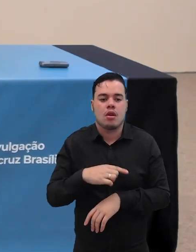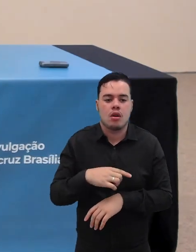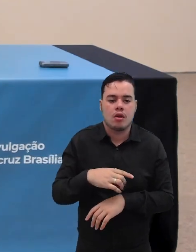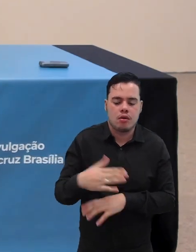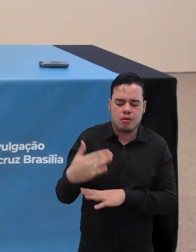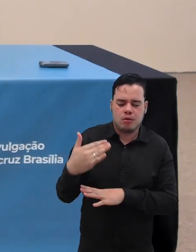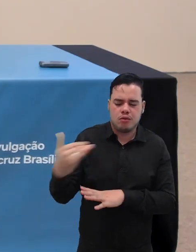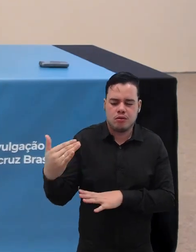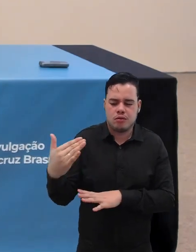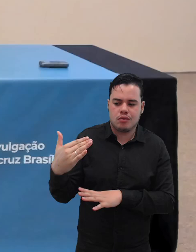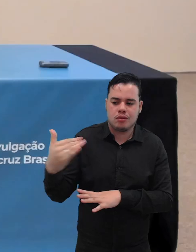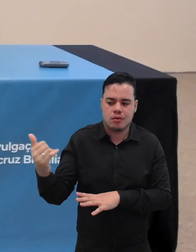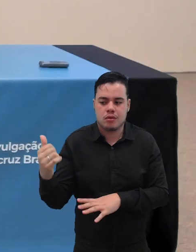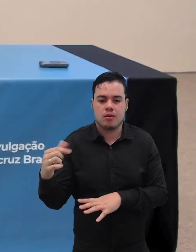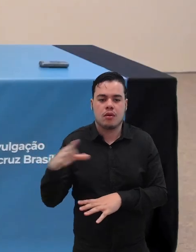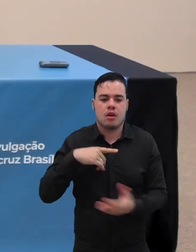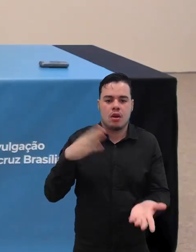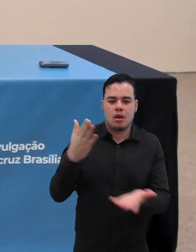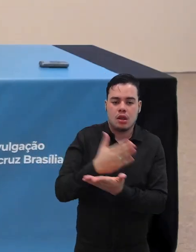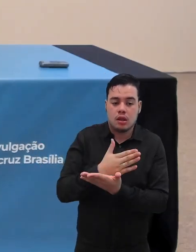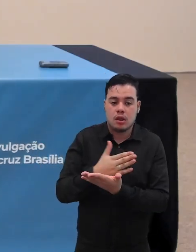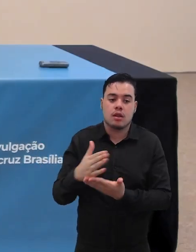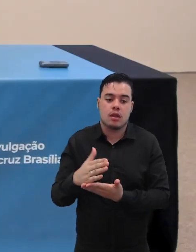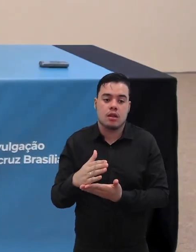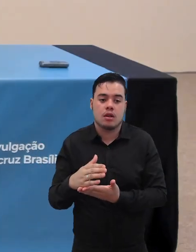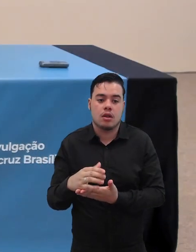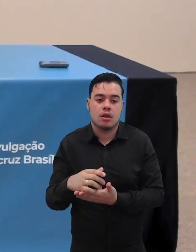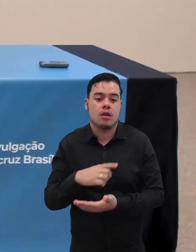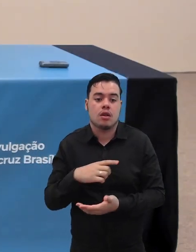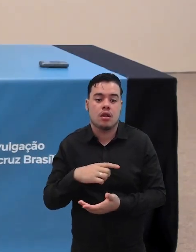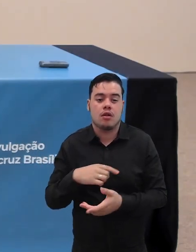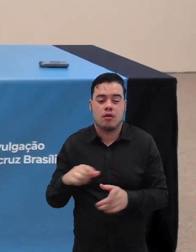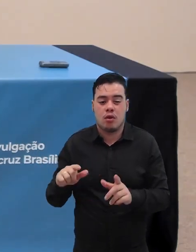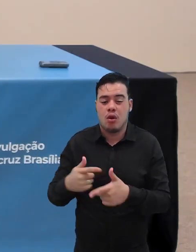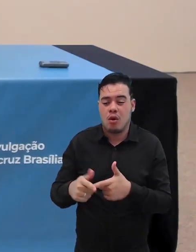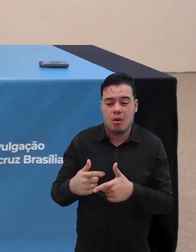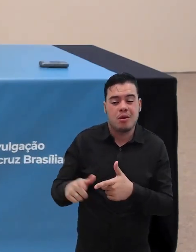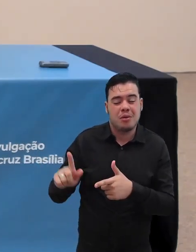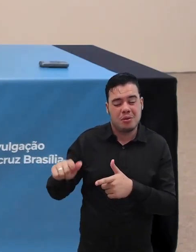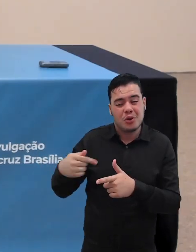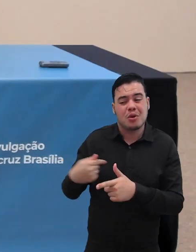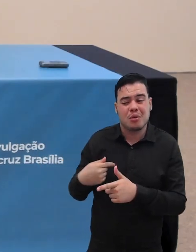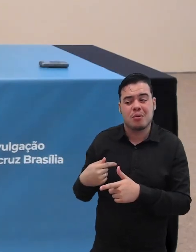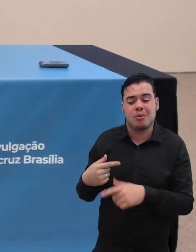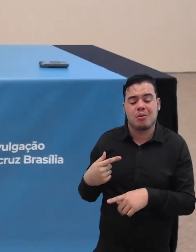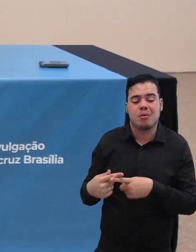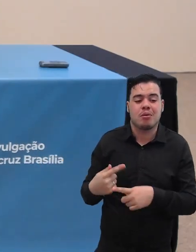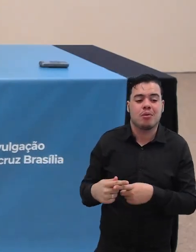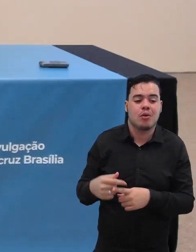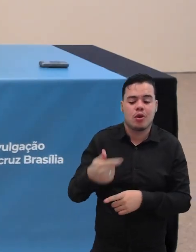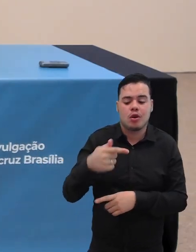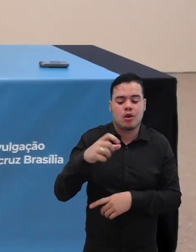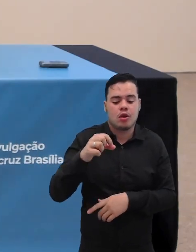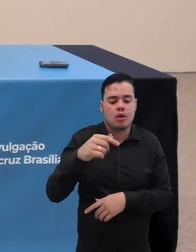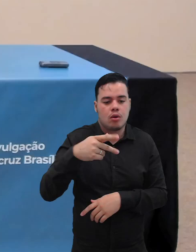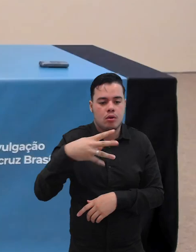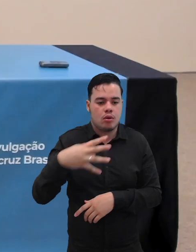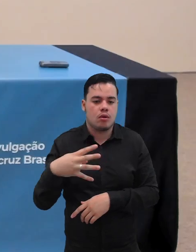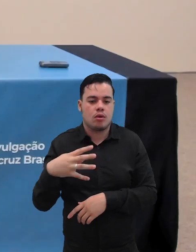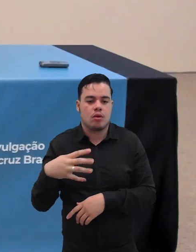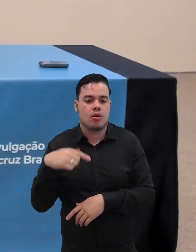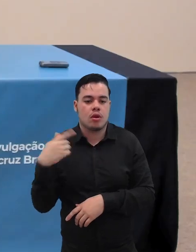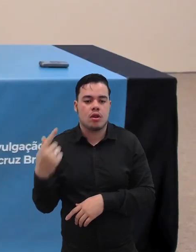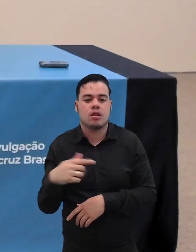plus para iniciar. O que criou um problema para a gente, né, Inácio? Porque em 2024,